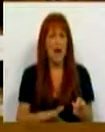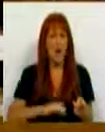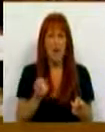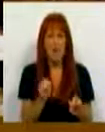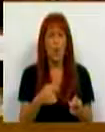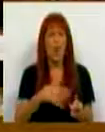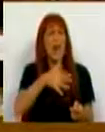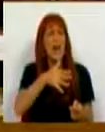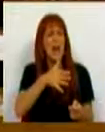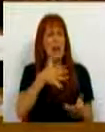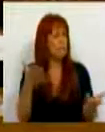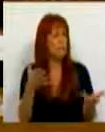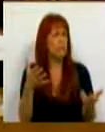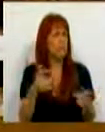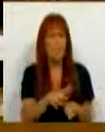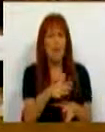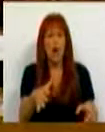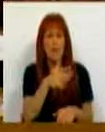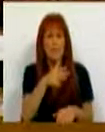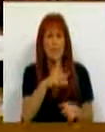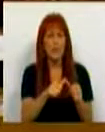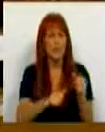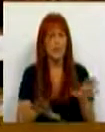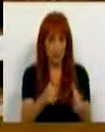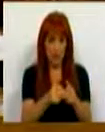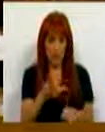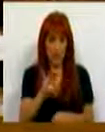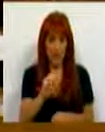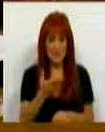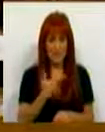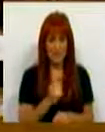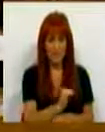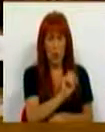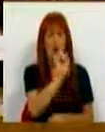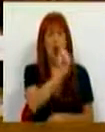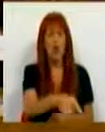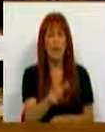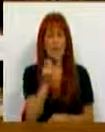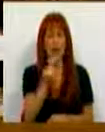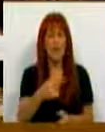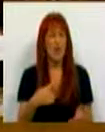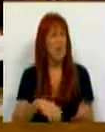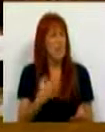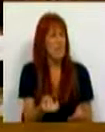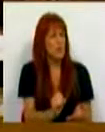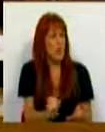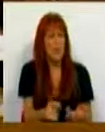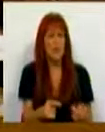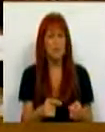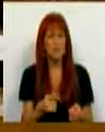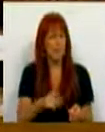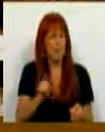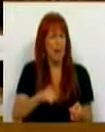E o discurso, o maior discurso da bancada do Partido Social Democrata, a palavra falta de confiança foi